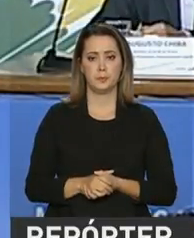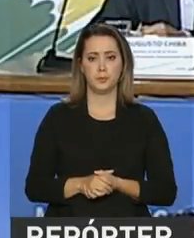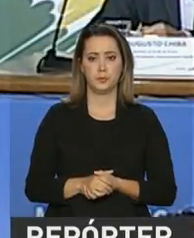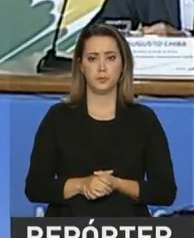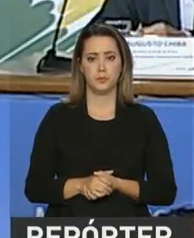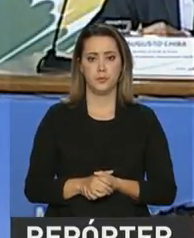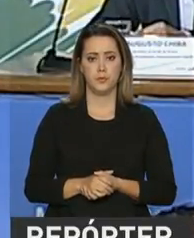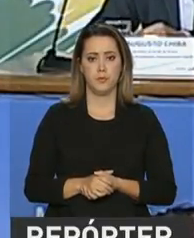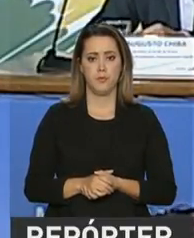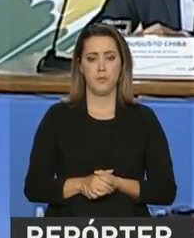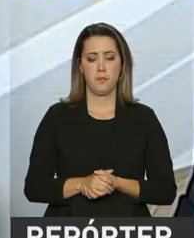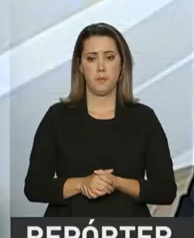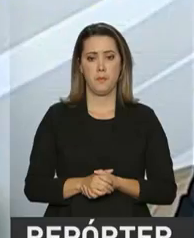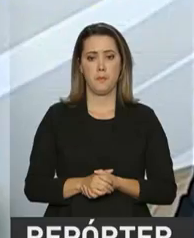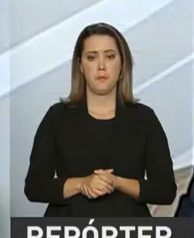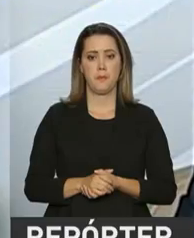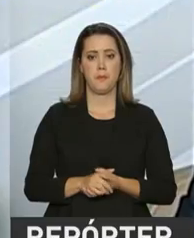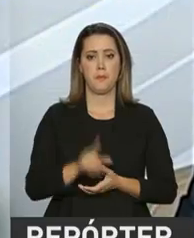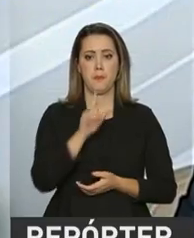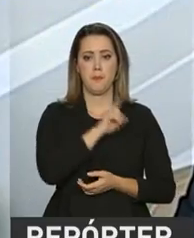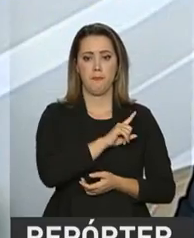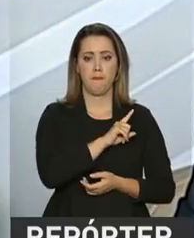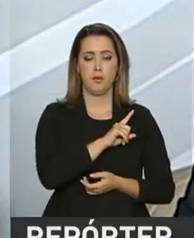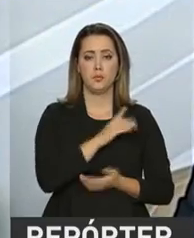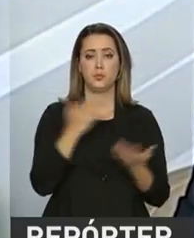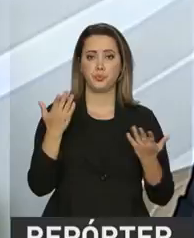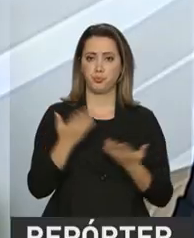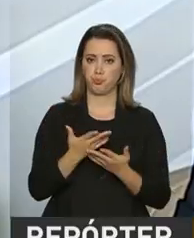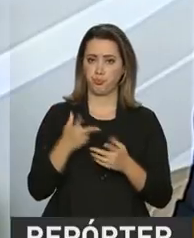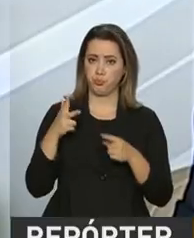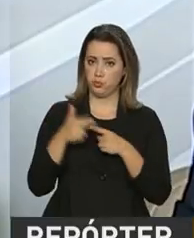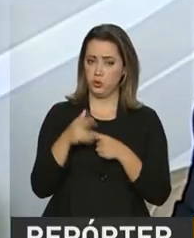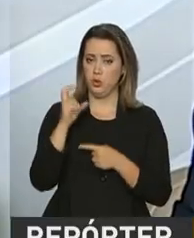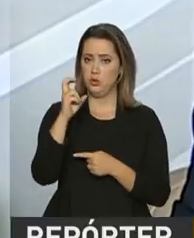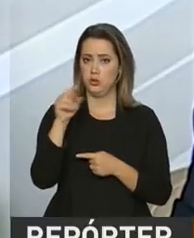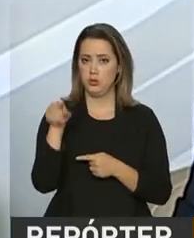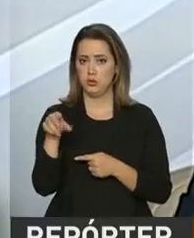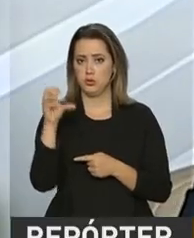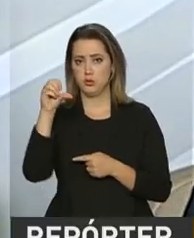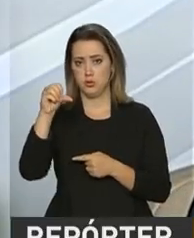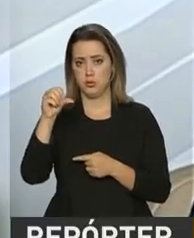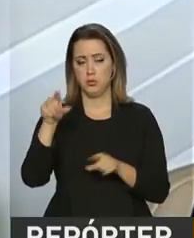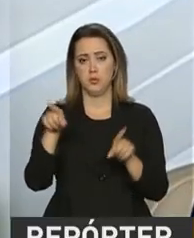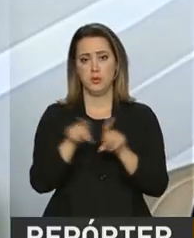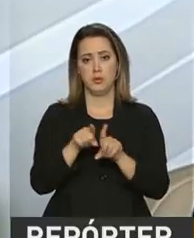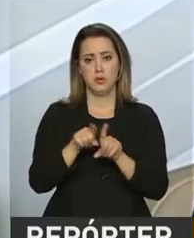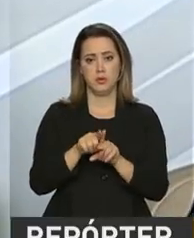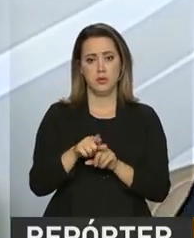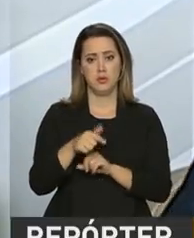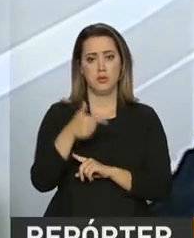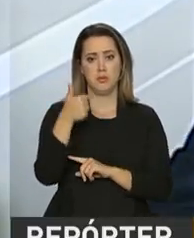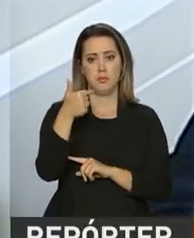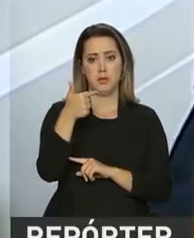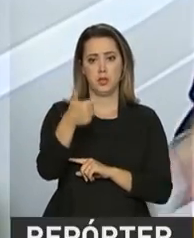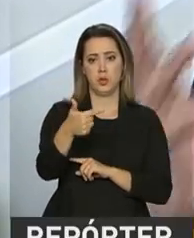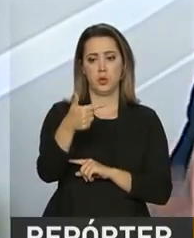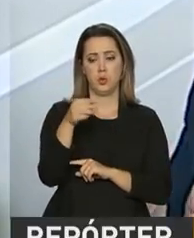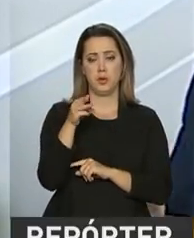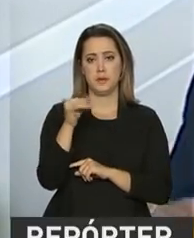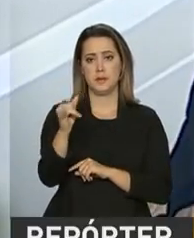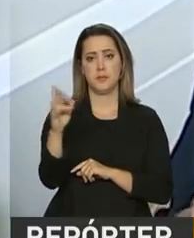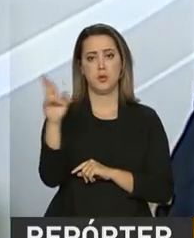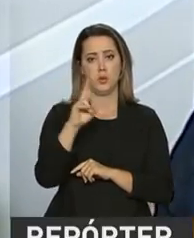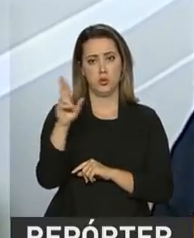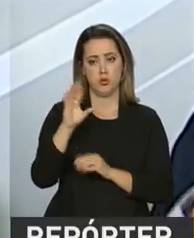o contingenciamento é 5.9 além disso vou tirar 2 bilhões de alguns ministérios e passar para